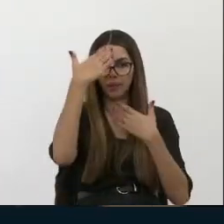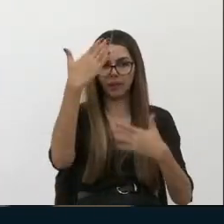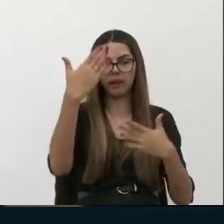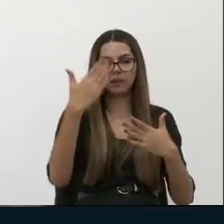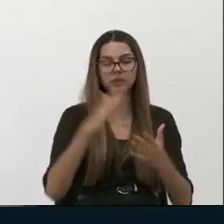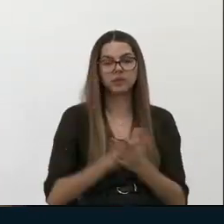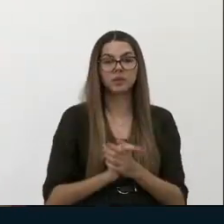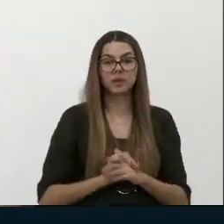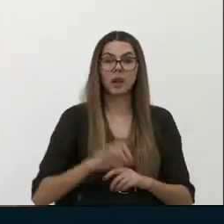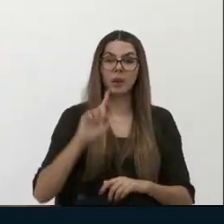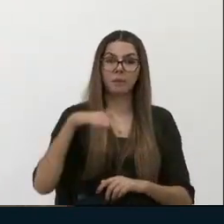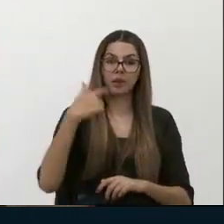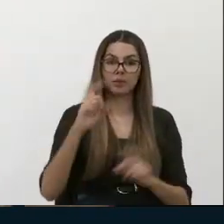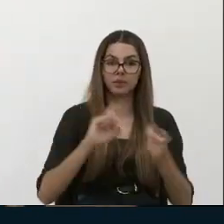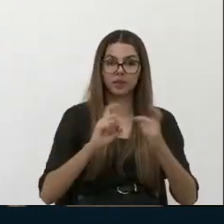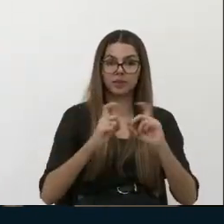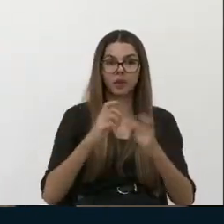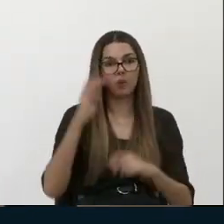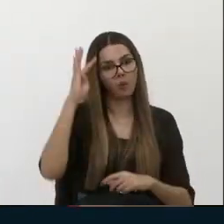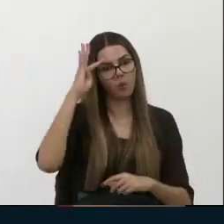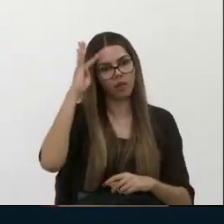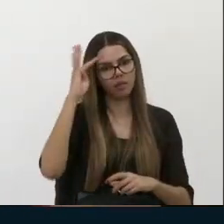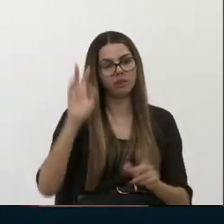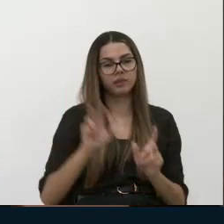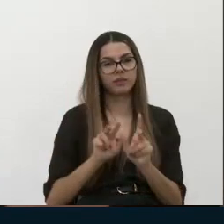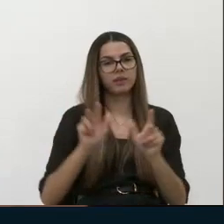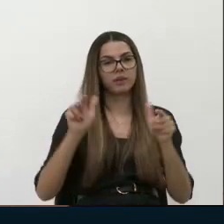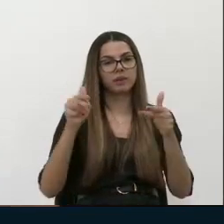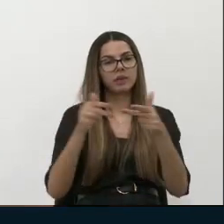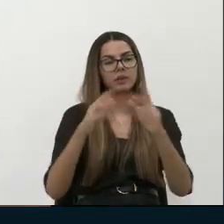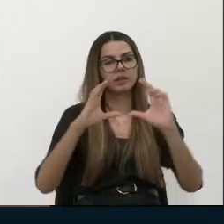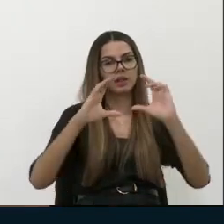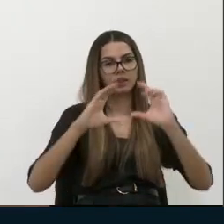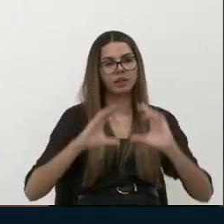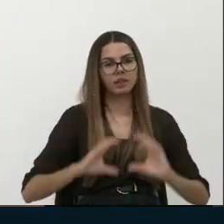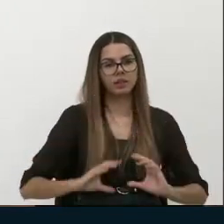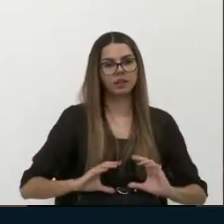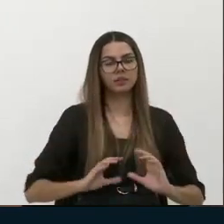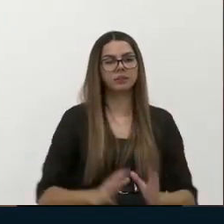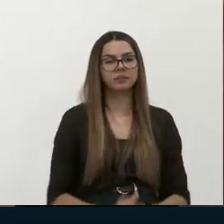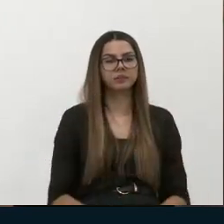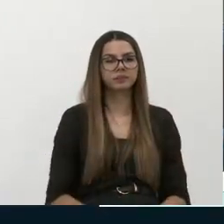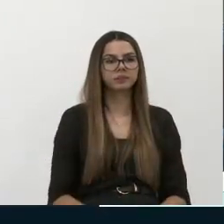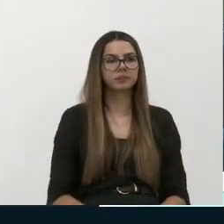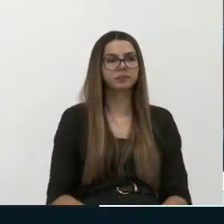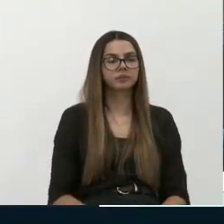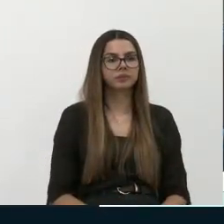audiência. A gente se vê na próxima sessão, na quarta-feira. TV Câmara Guarulhos, o canal da cidadania.